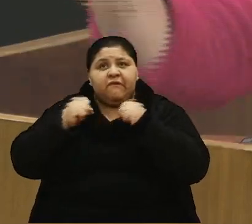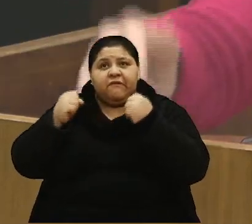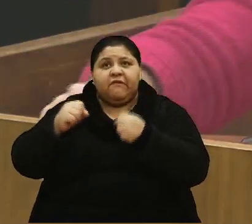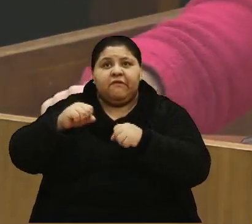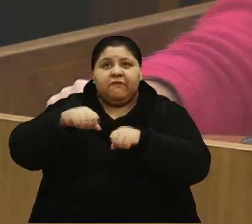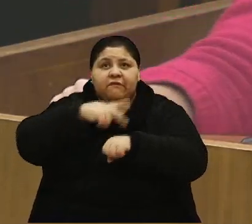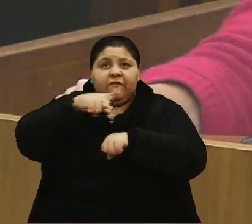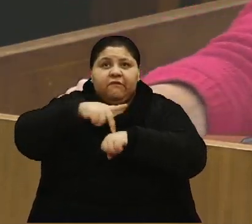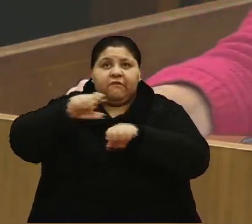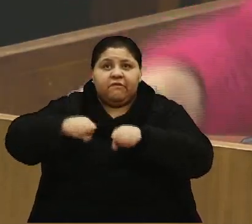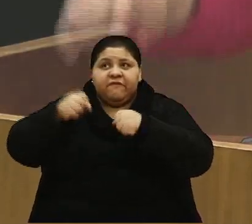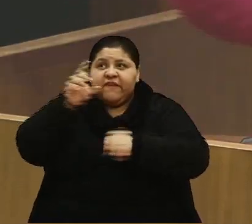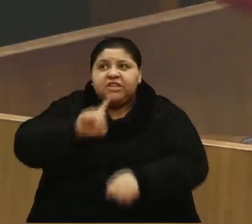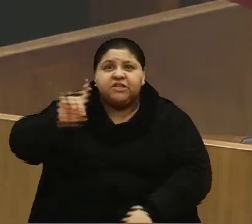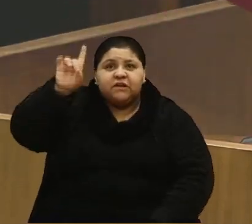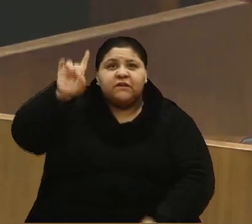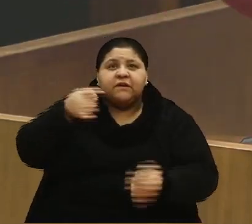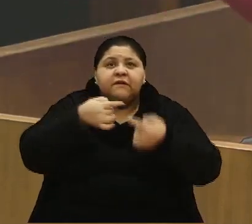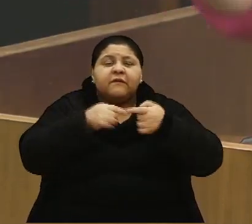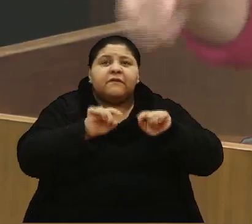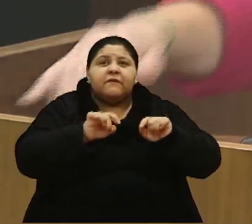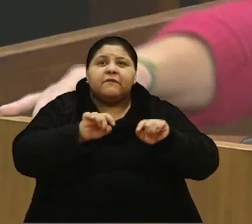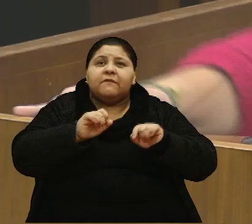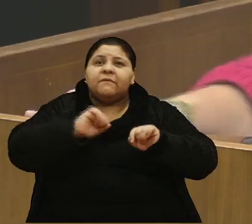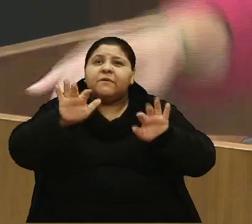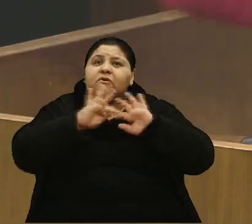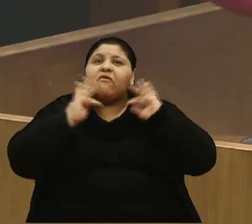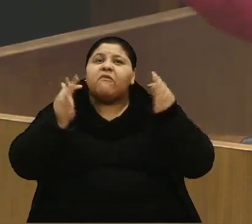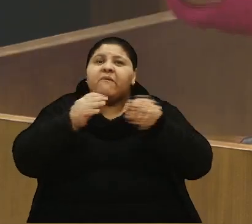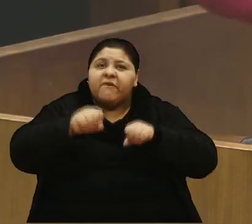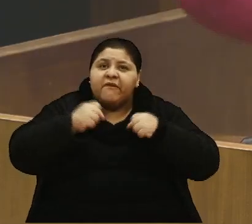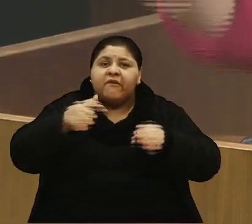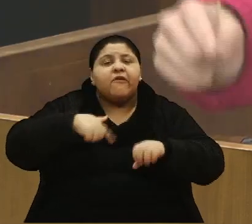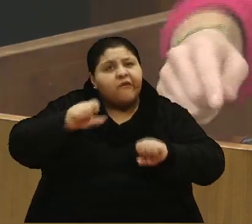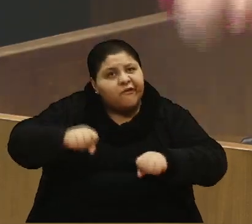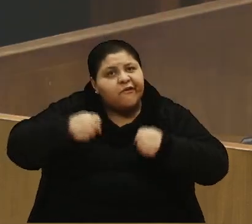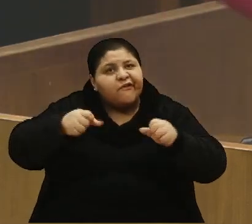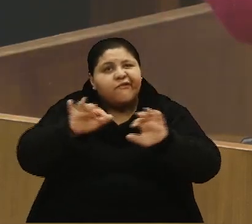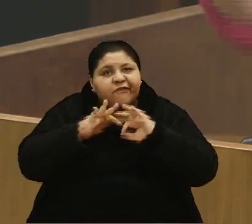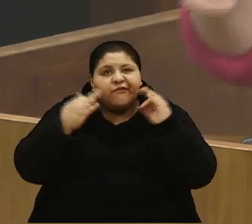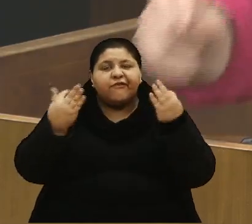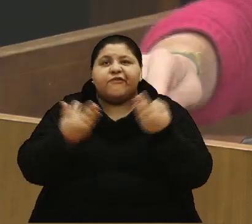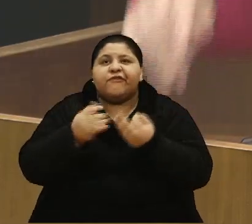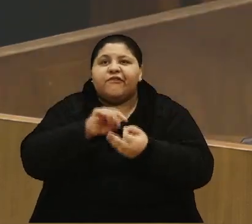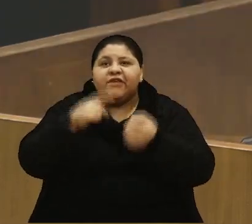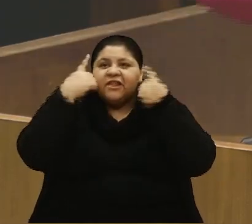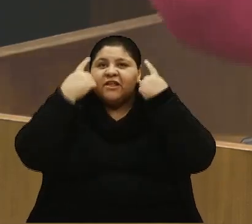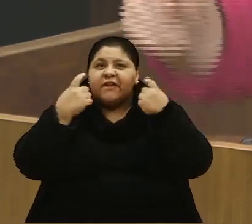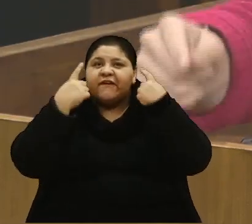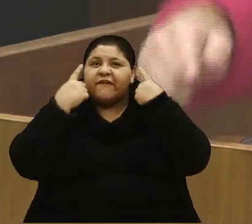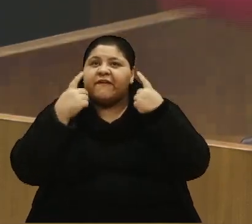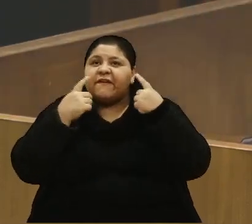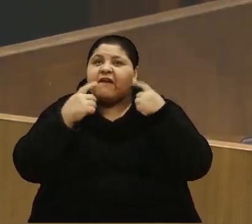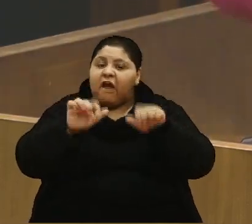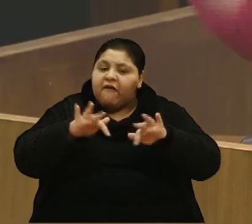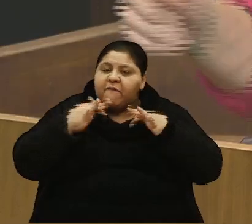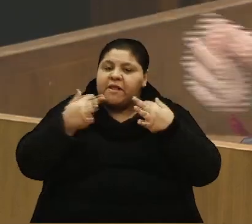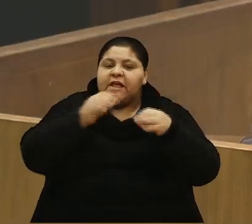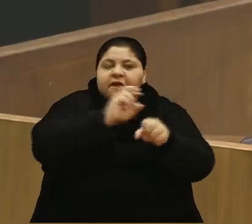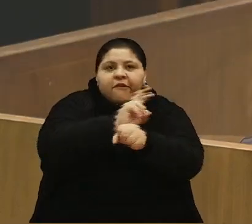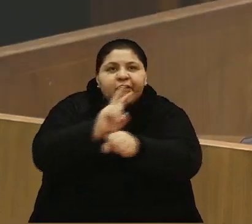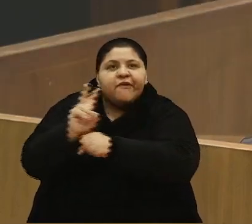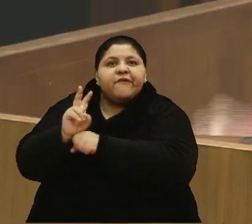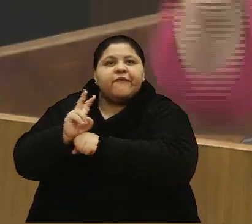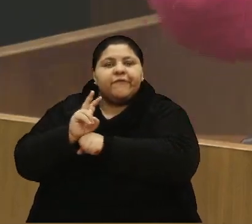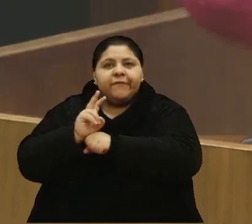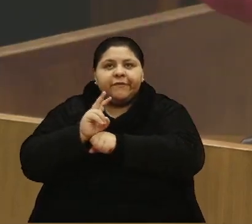defende Deus. Mas qual família que a gente defende? Eu defendo a família que não violenta, a família que protege, a família que